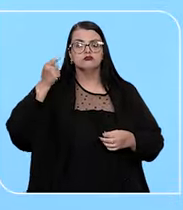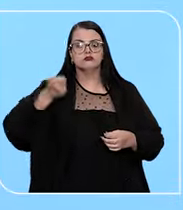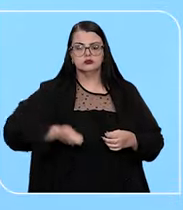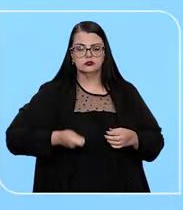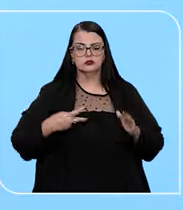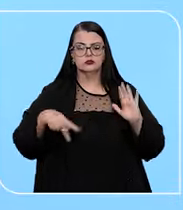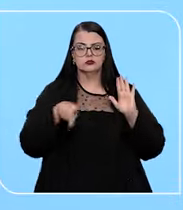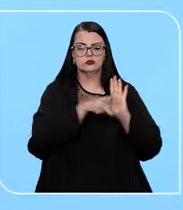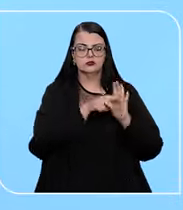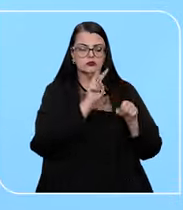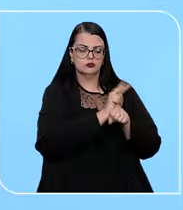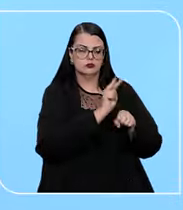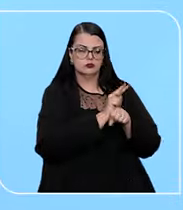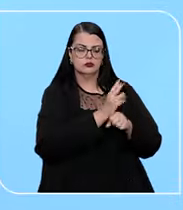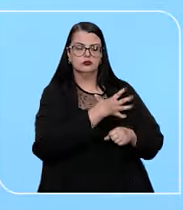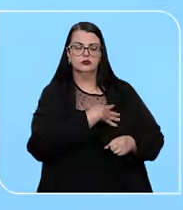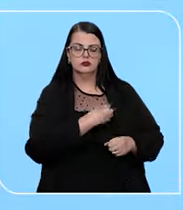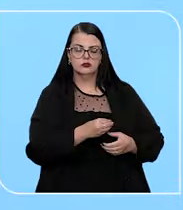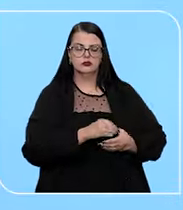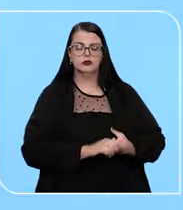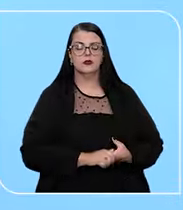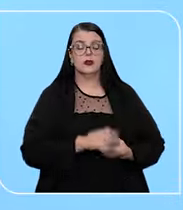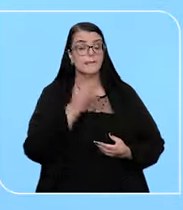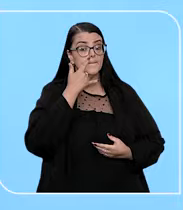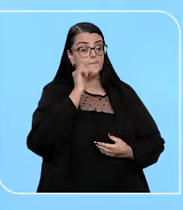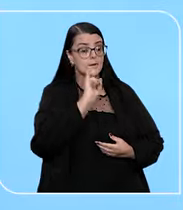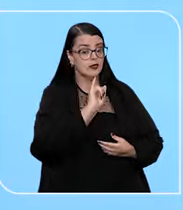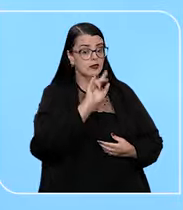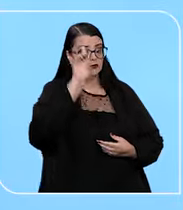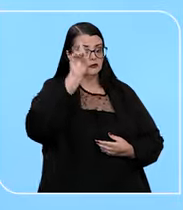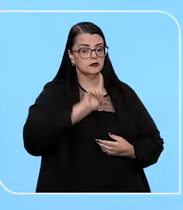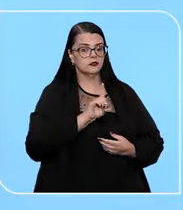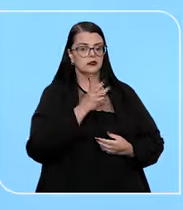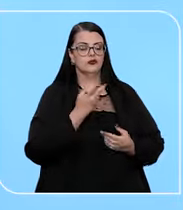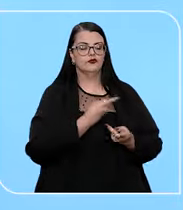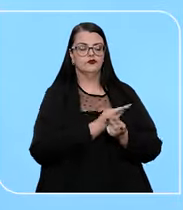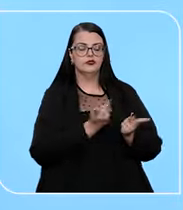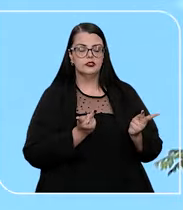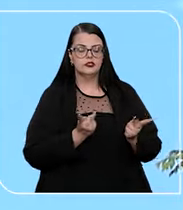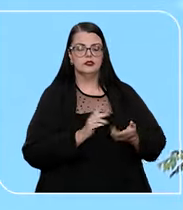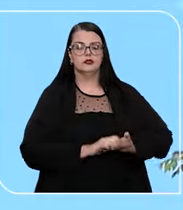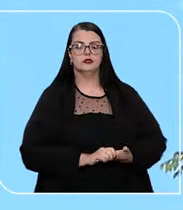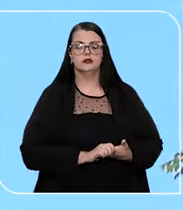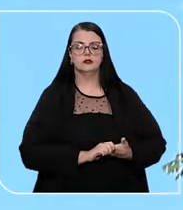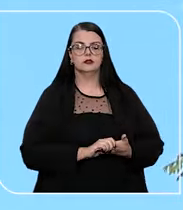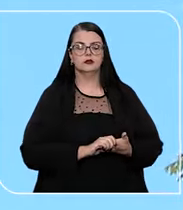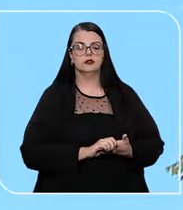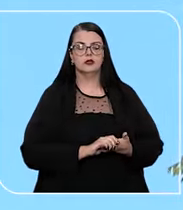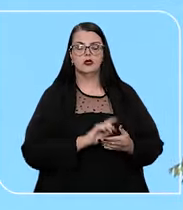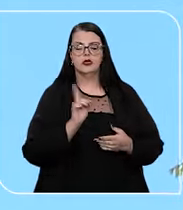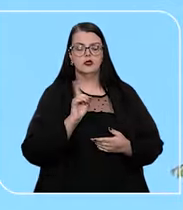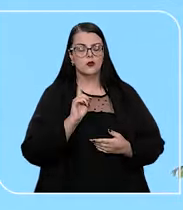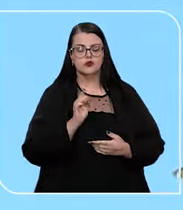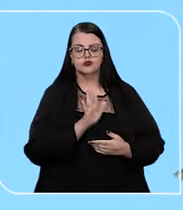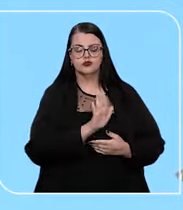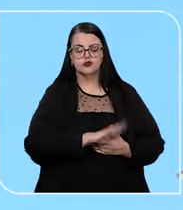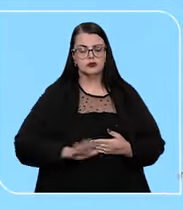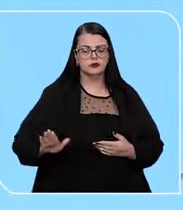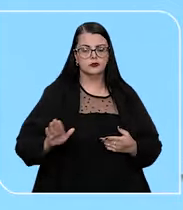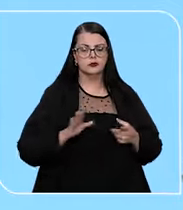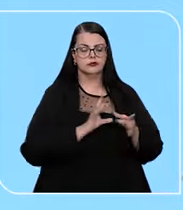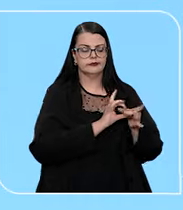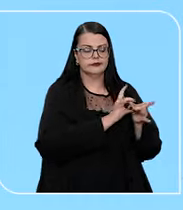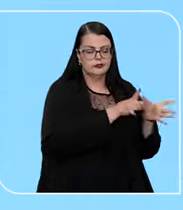decidiu sobre a guarda dos filhos e assegurou ao pai o direito de visitas mas sem abordar a possibilidade de os